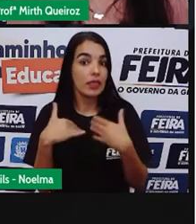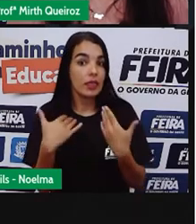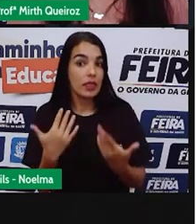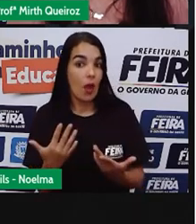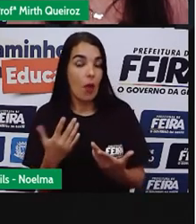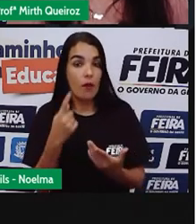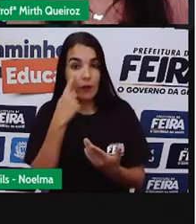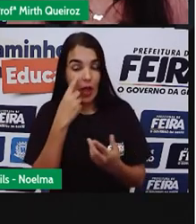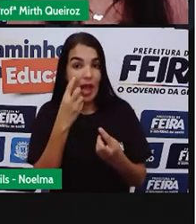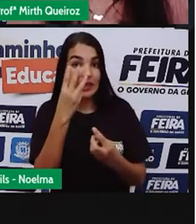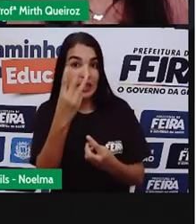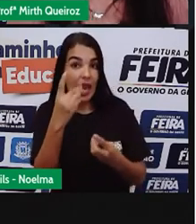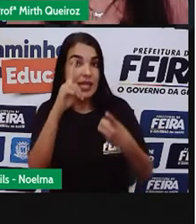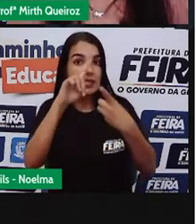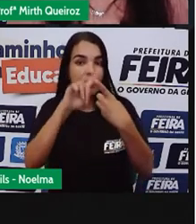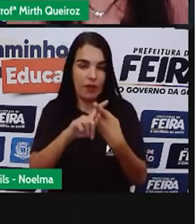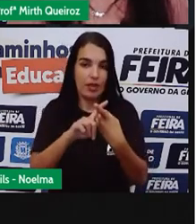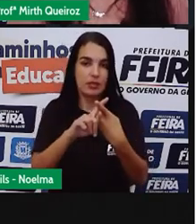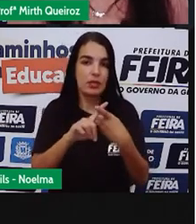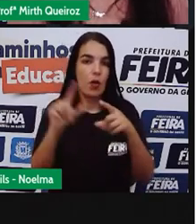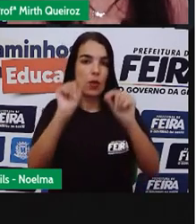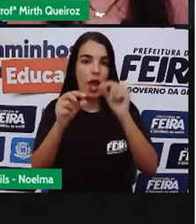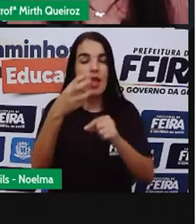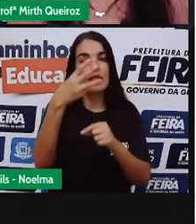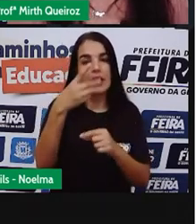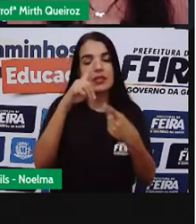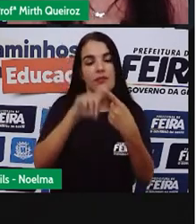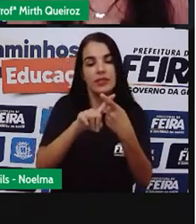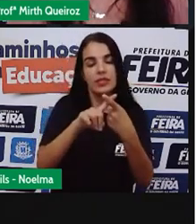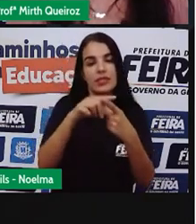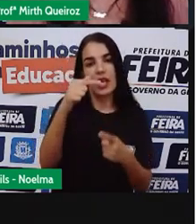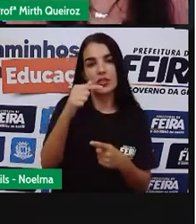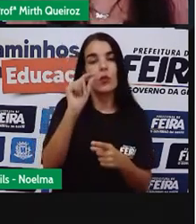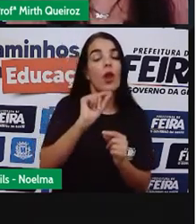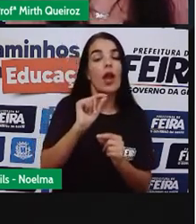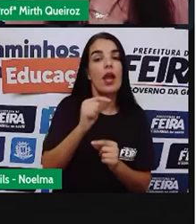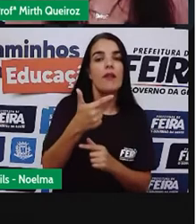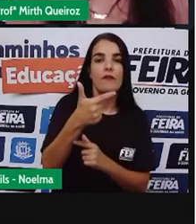triplo, significa três vezes. Três vezes 7 é quanto?